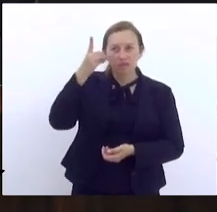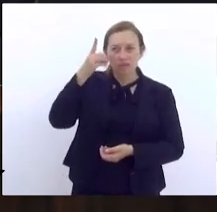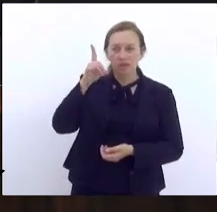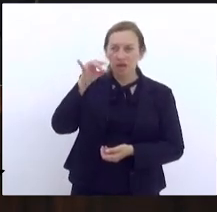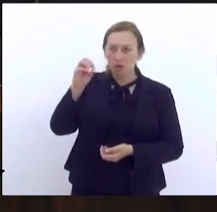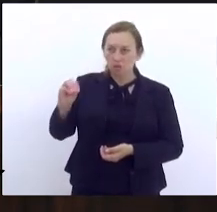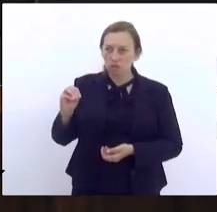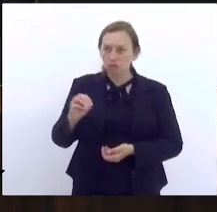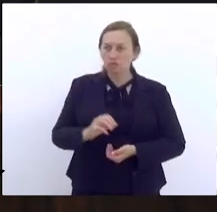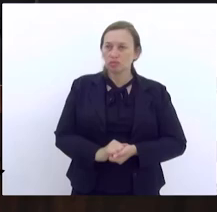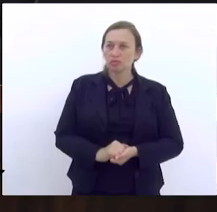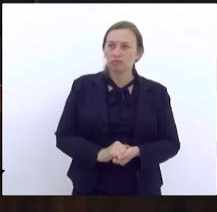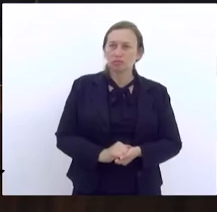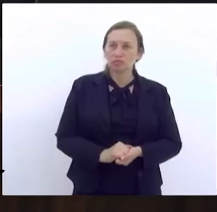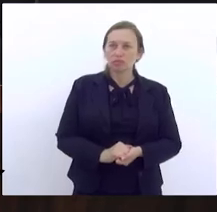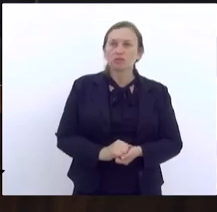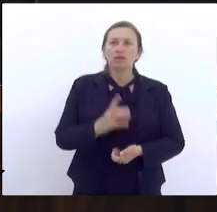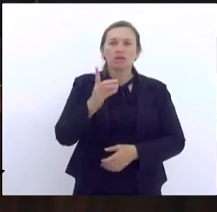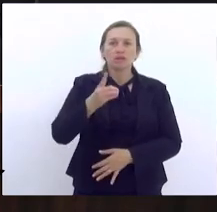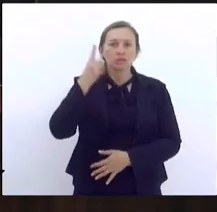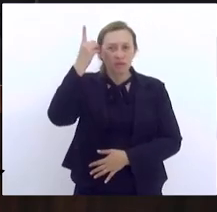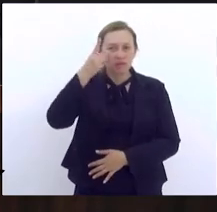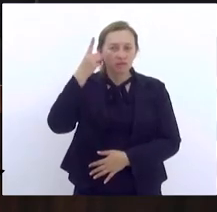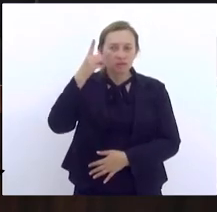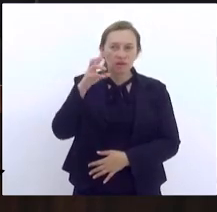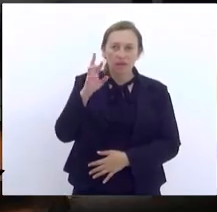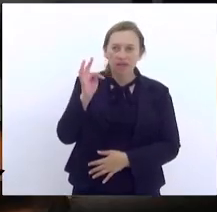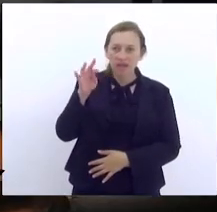Deputado Renato Miranda